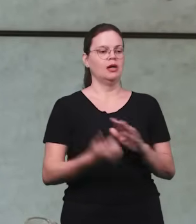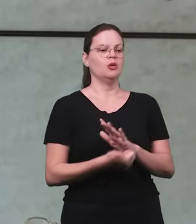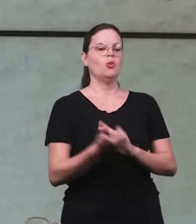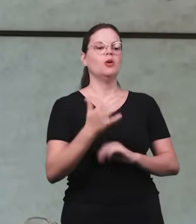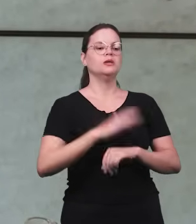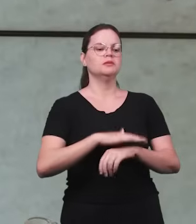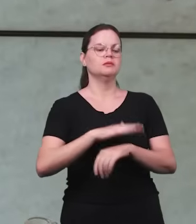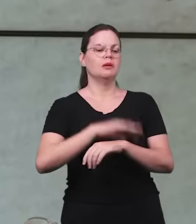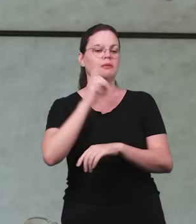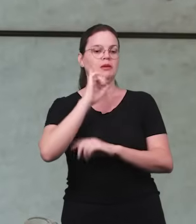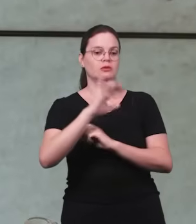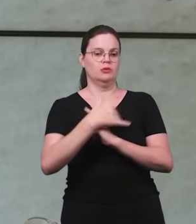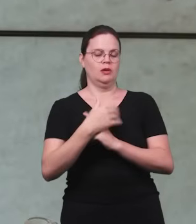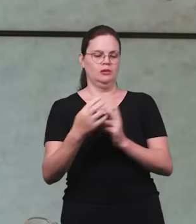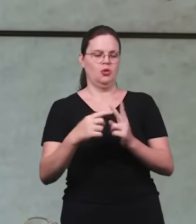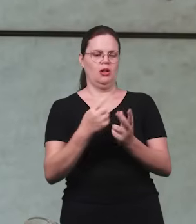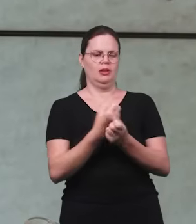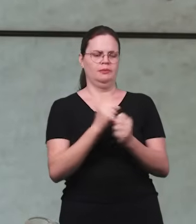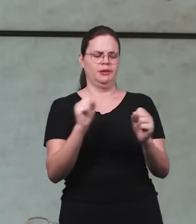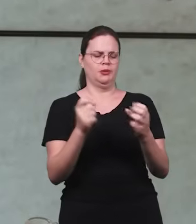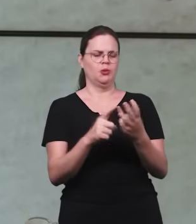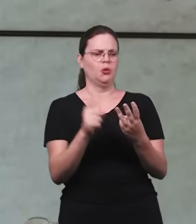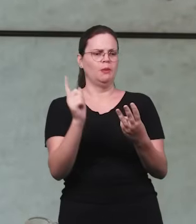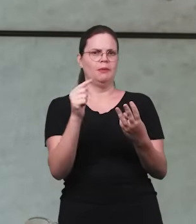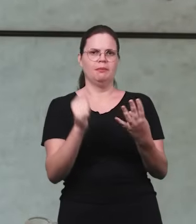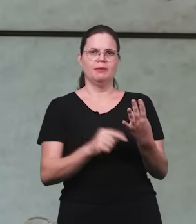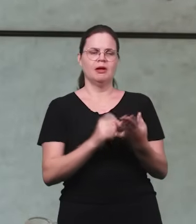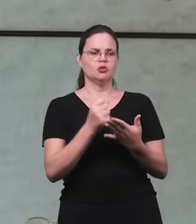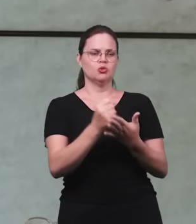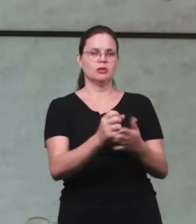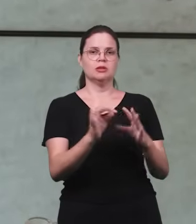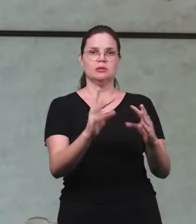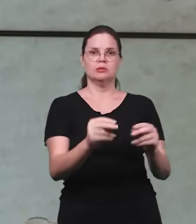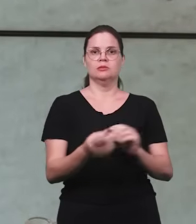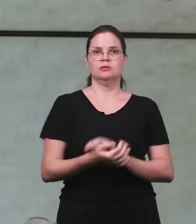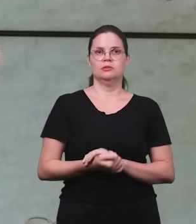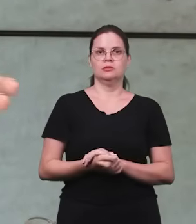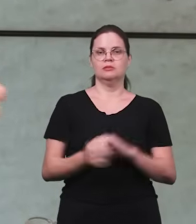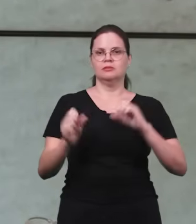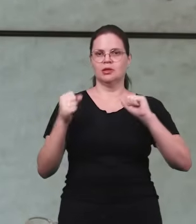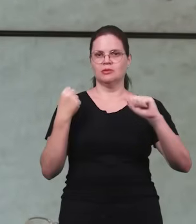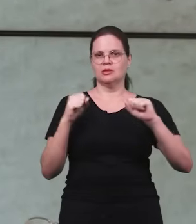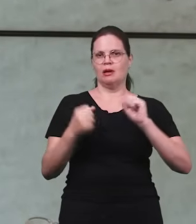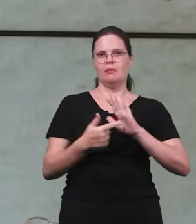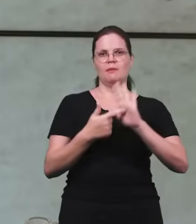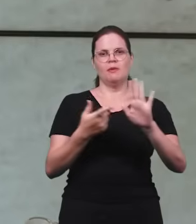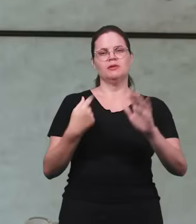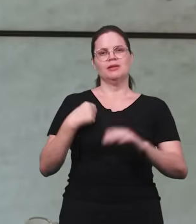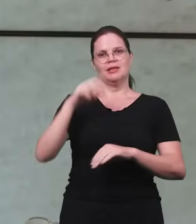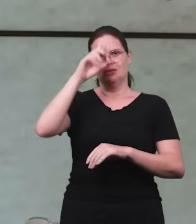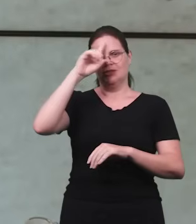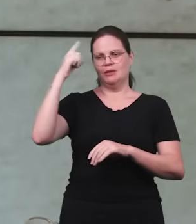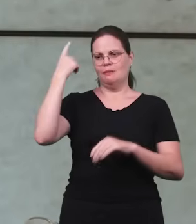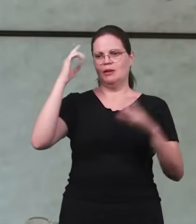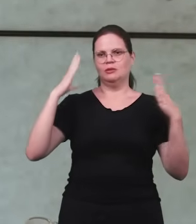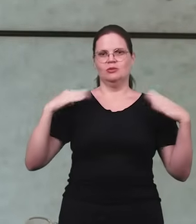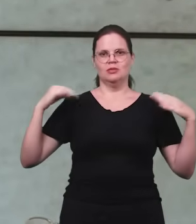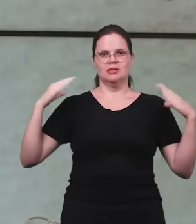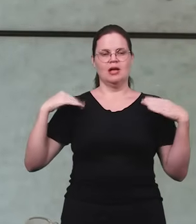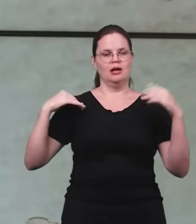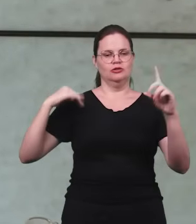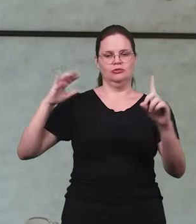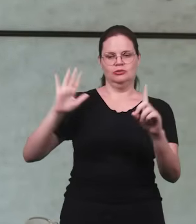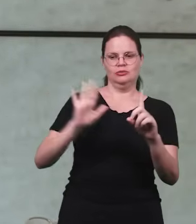livrado, quantas vezes Deus havia sustentado. Esse salmo é maravilhoso, né? O Senhor acampa os seus anjos ao redor daqueles que o temem, o Senhor